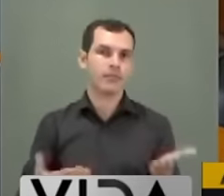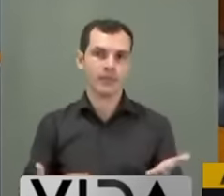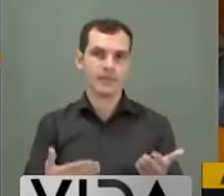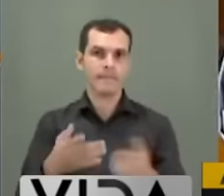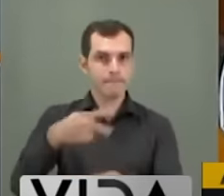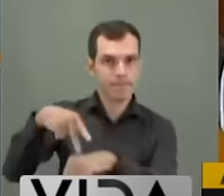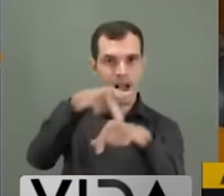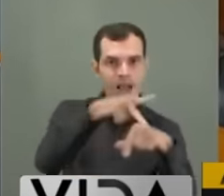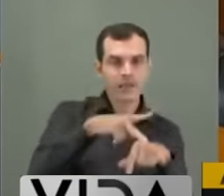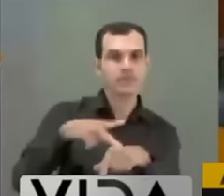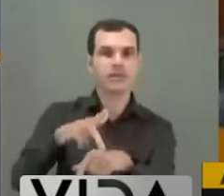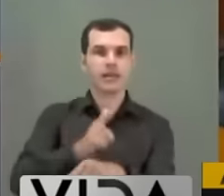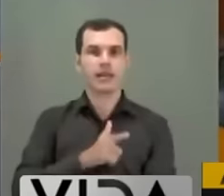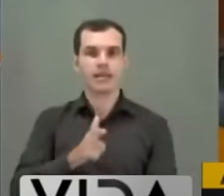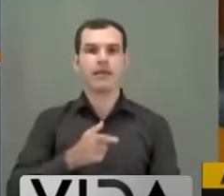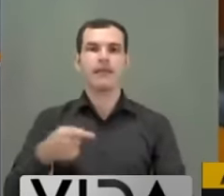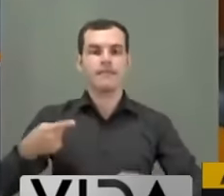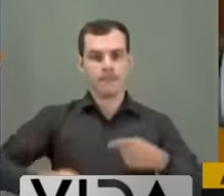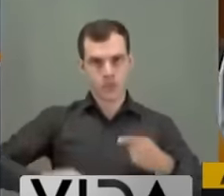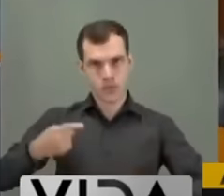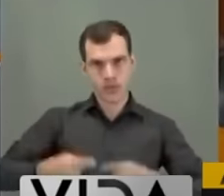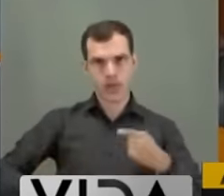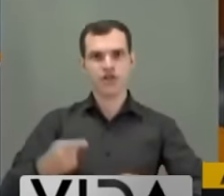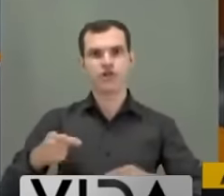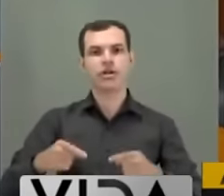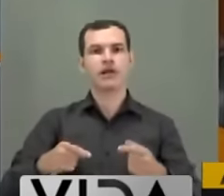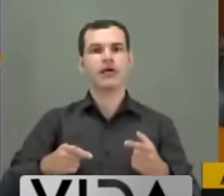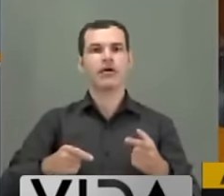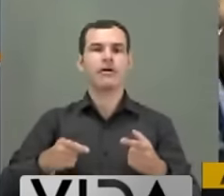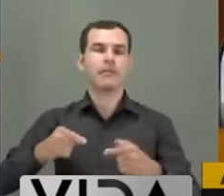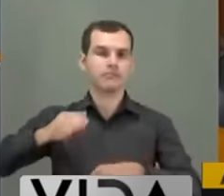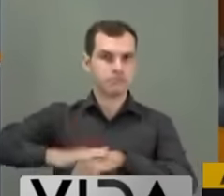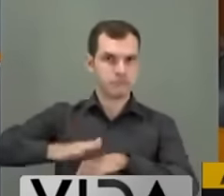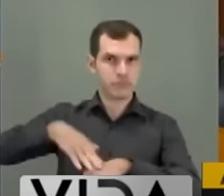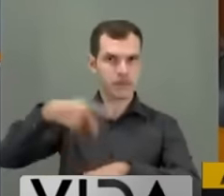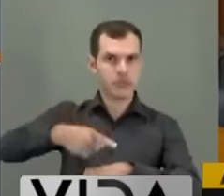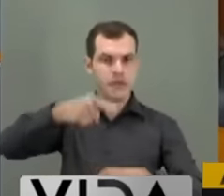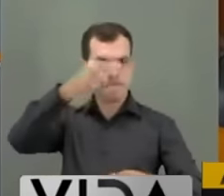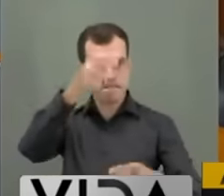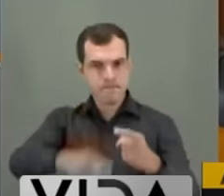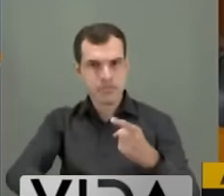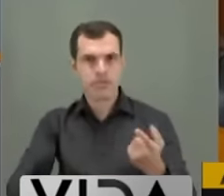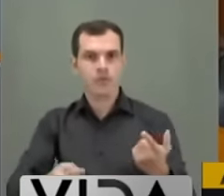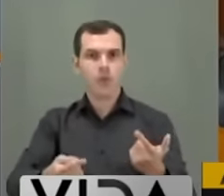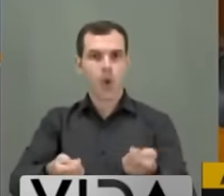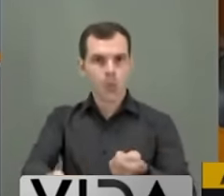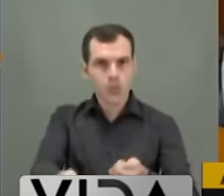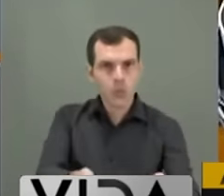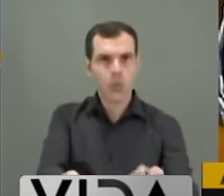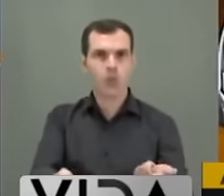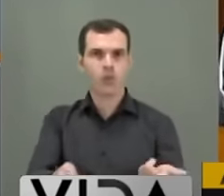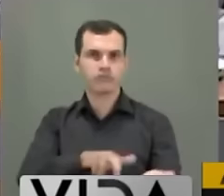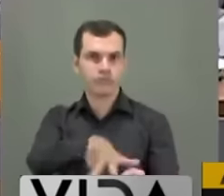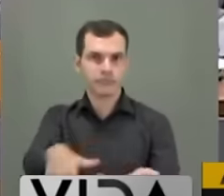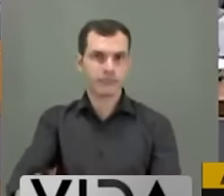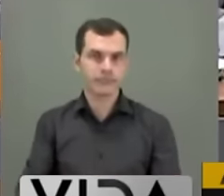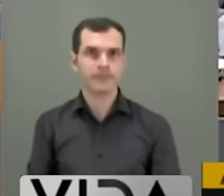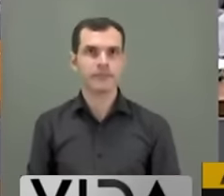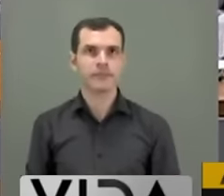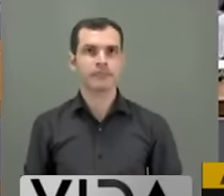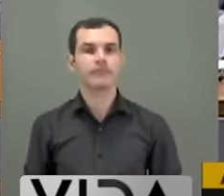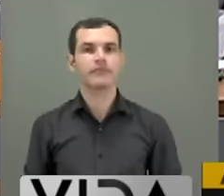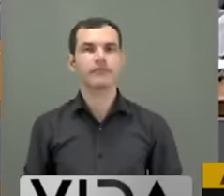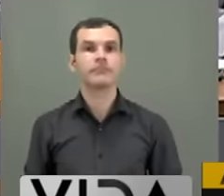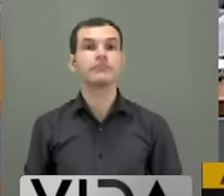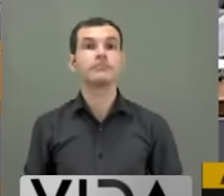com a política de censura, de controle. Só para lhe ajudar, eu fui preso,